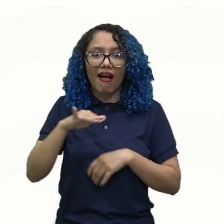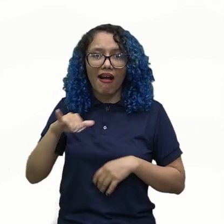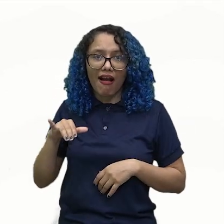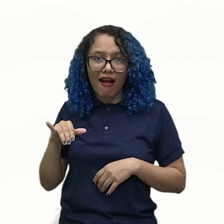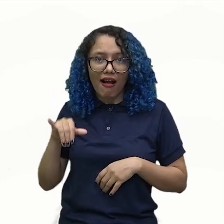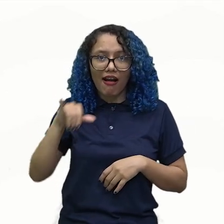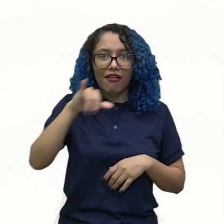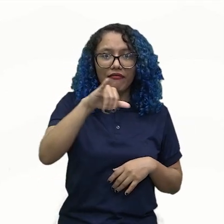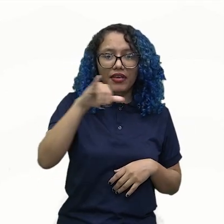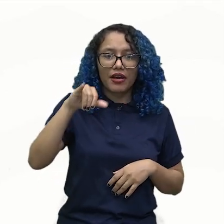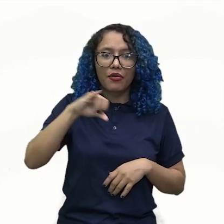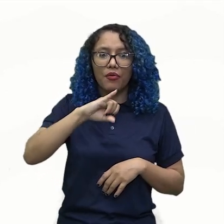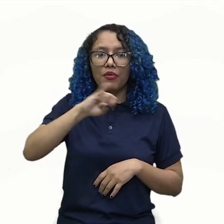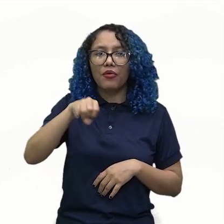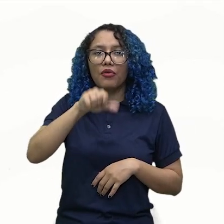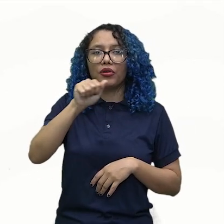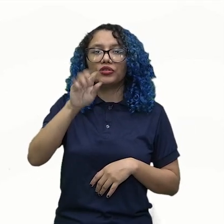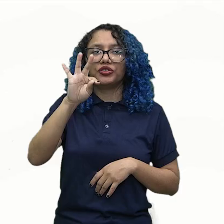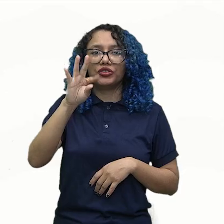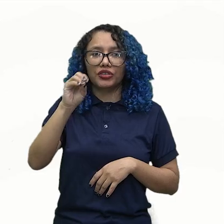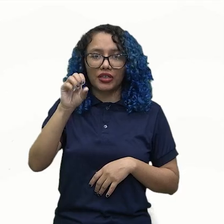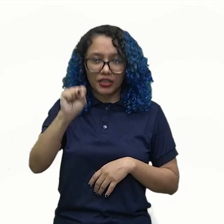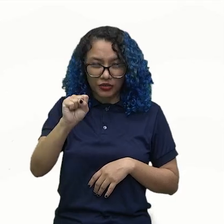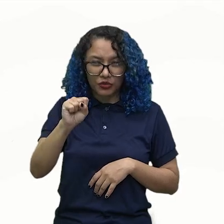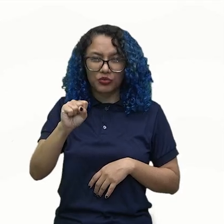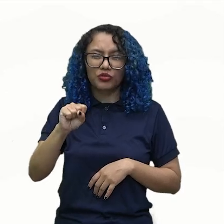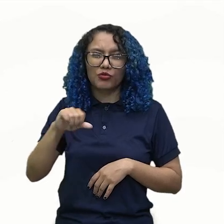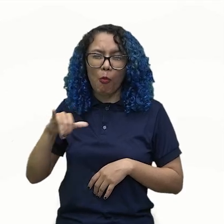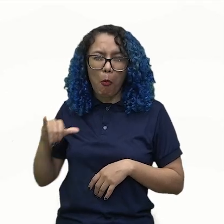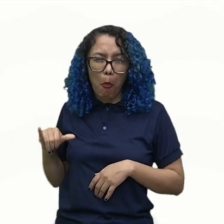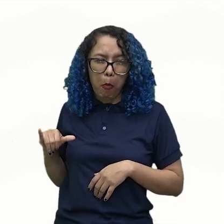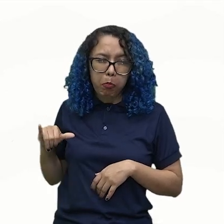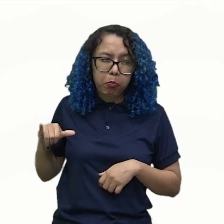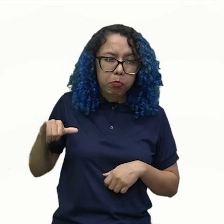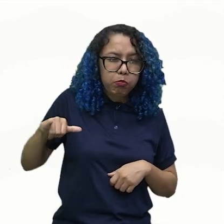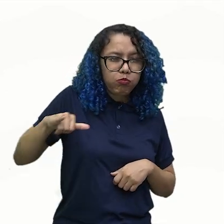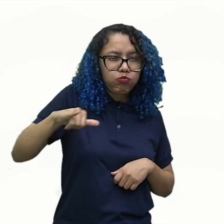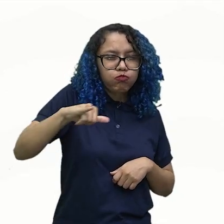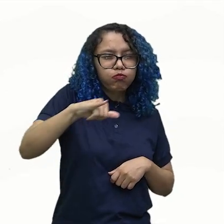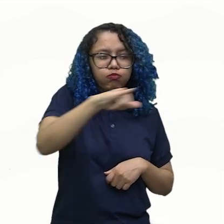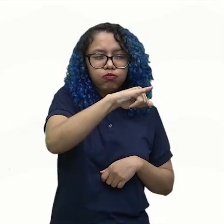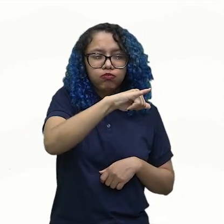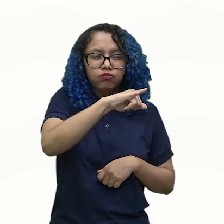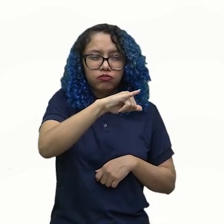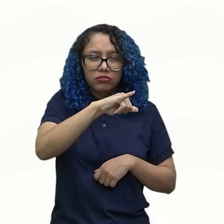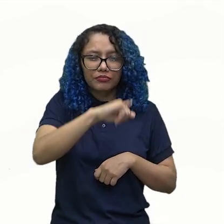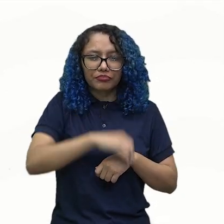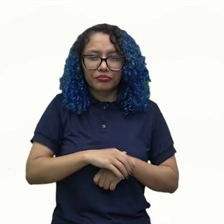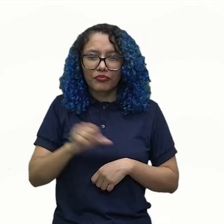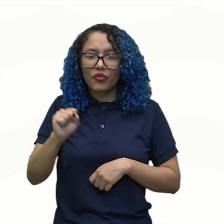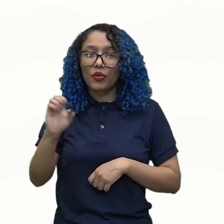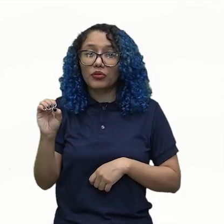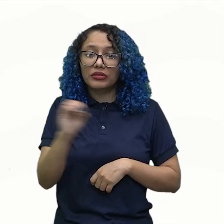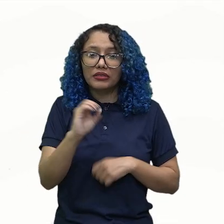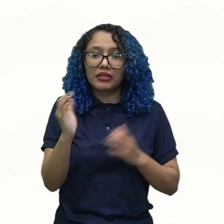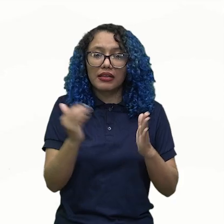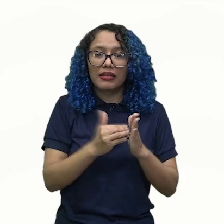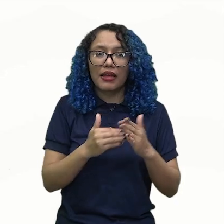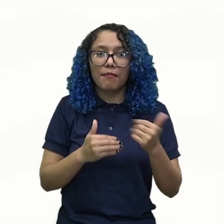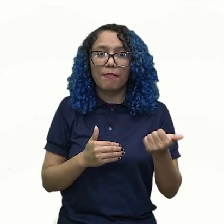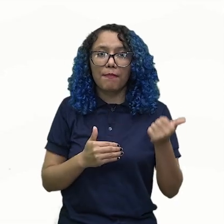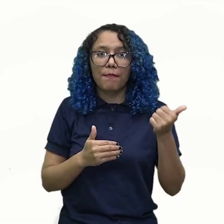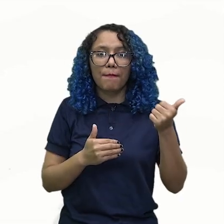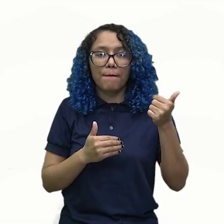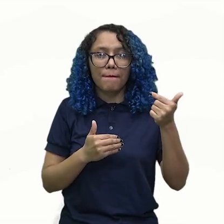que viajam ali, em velocidades que variam de 800 a 1.100 quilômetros